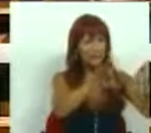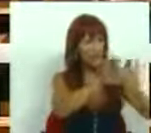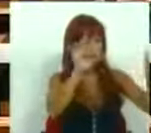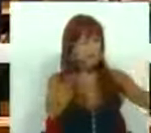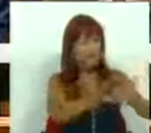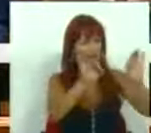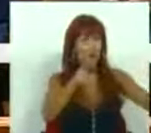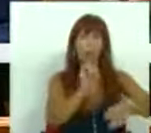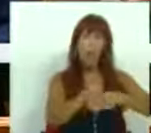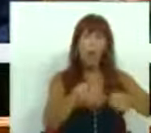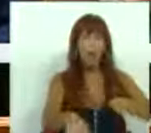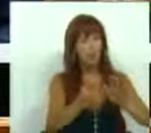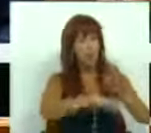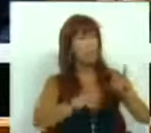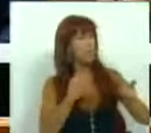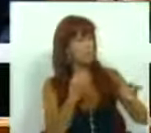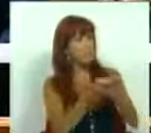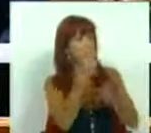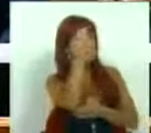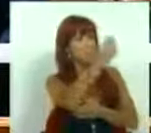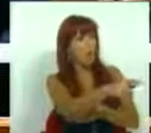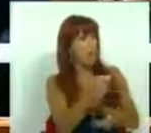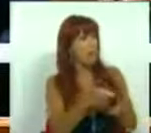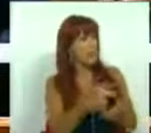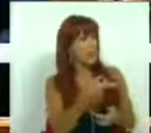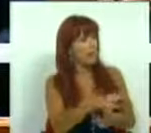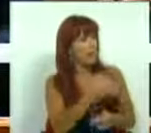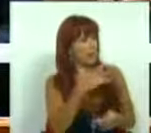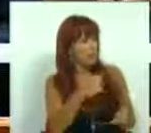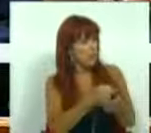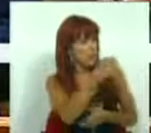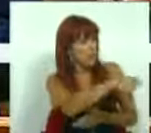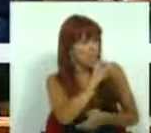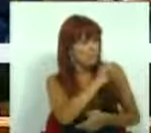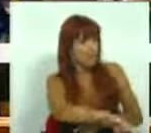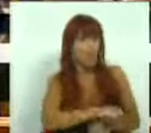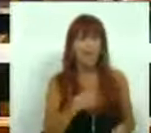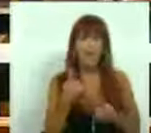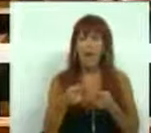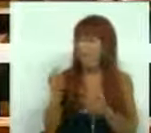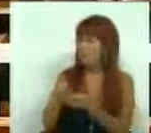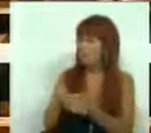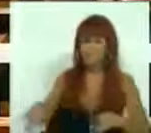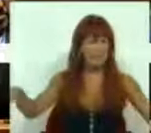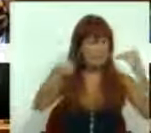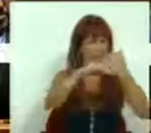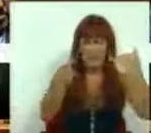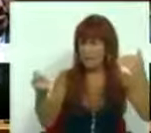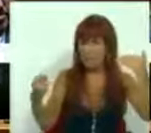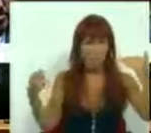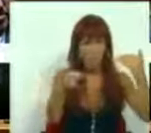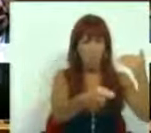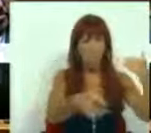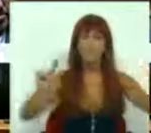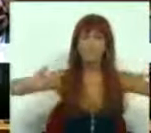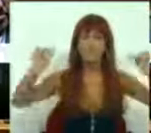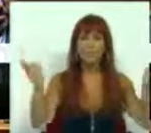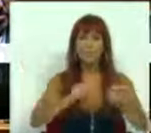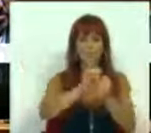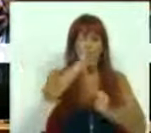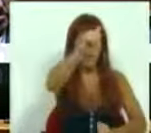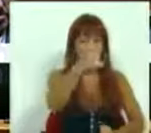equipara aqueles que têm condições económicas para pagar taxas moderadoras aos mais pobres que não as têm. Em suma,